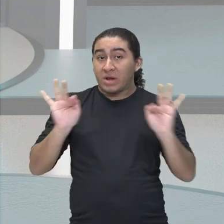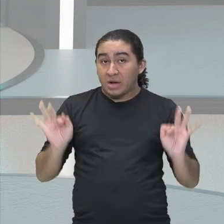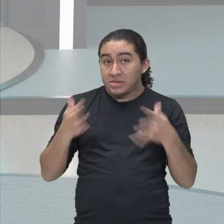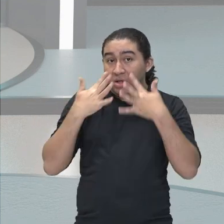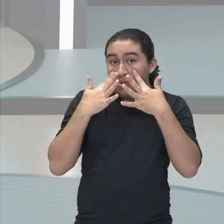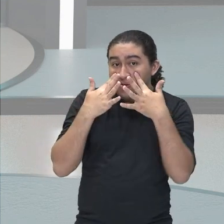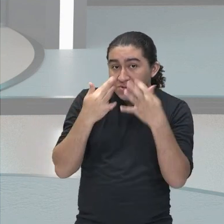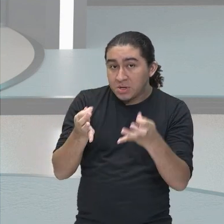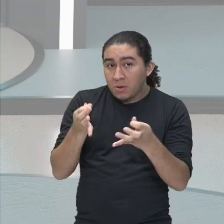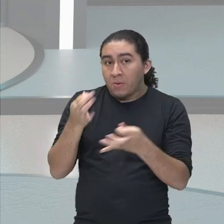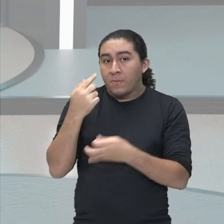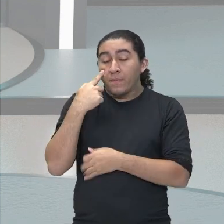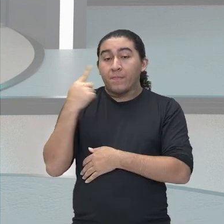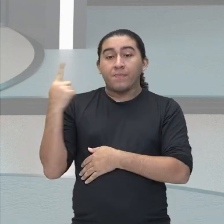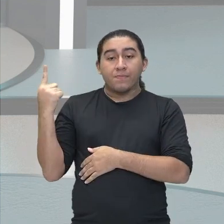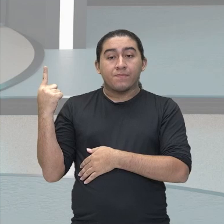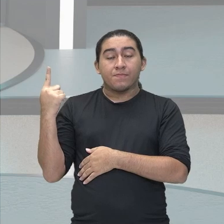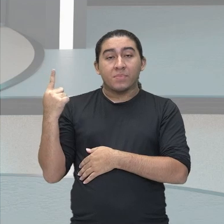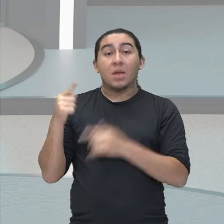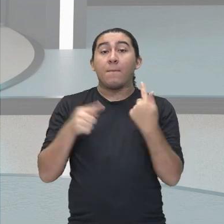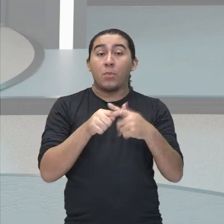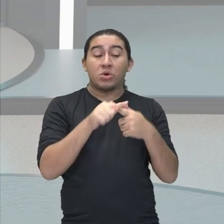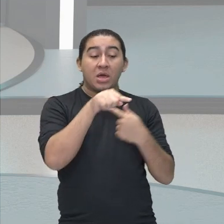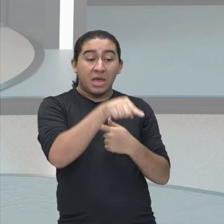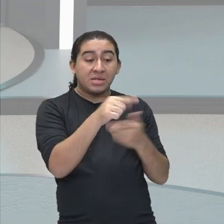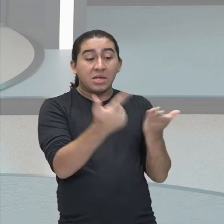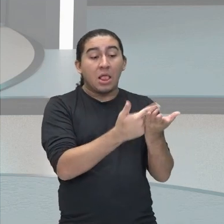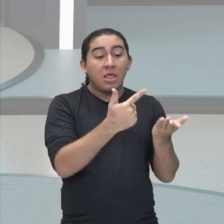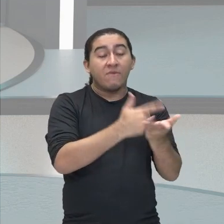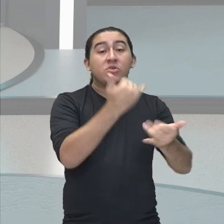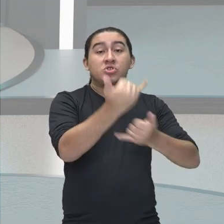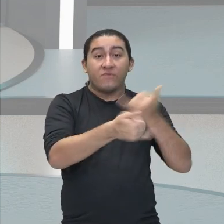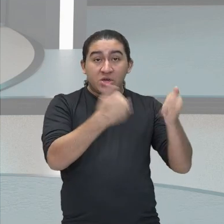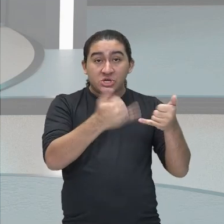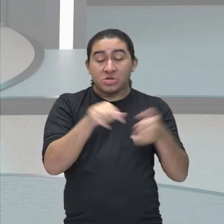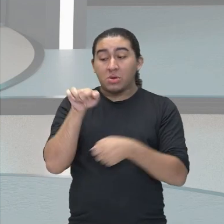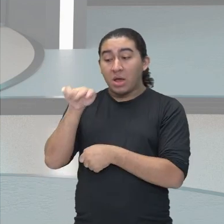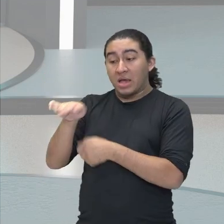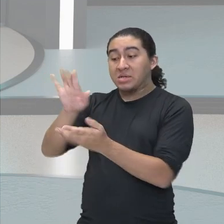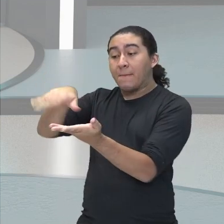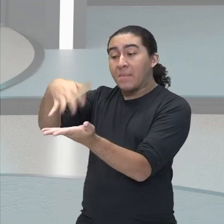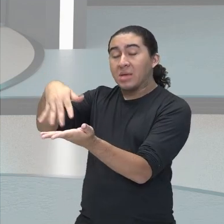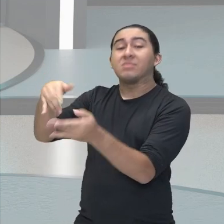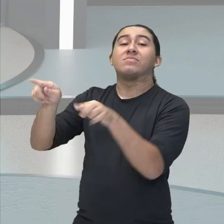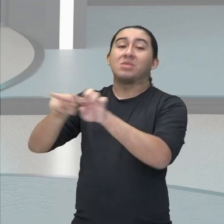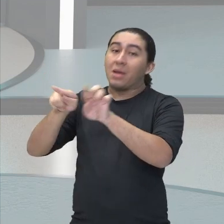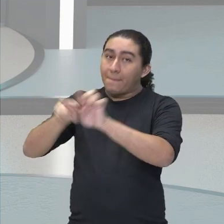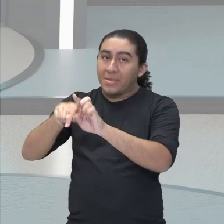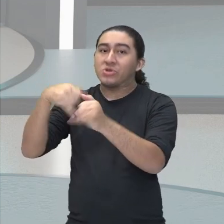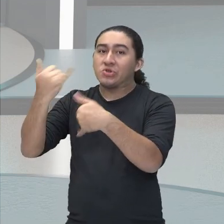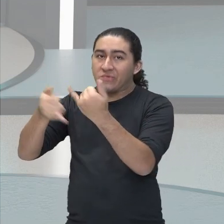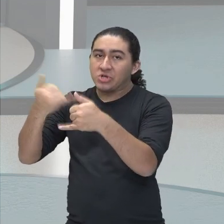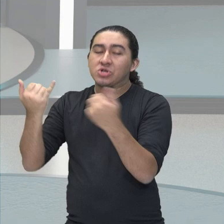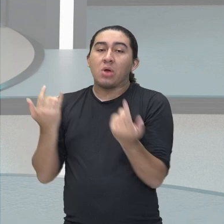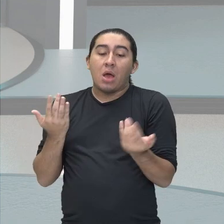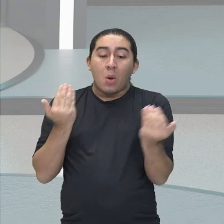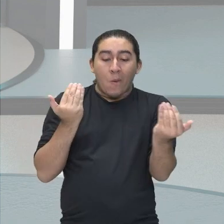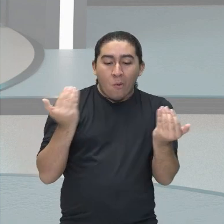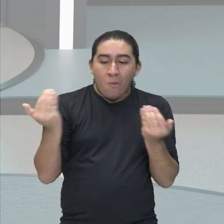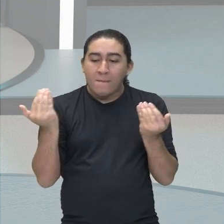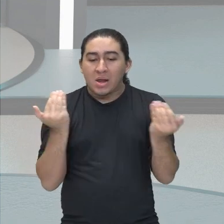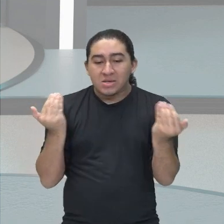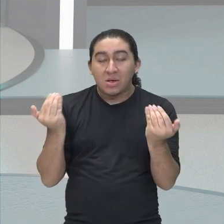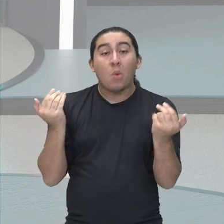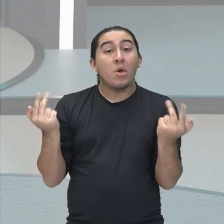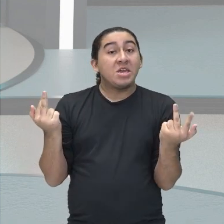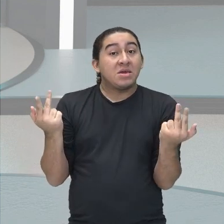divertido e o parque de diversão também é divertido. Eles estão sendo comparados igualmente, porque os